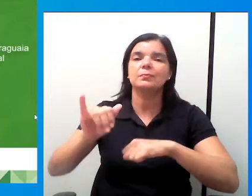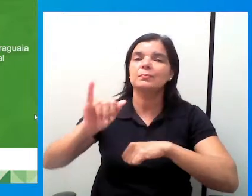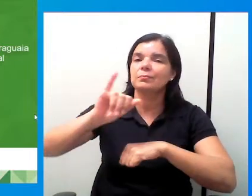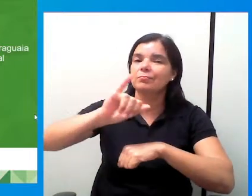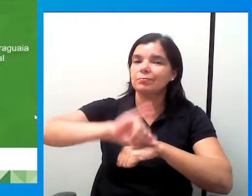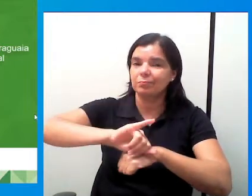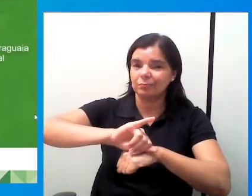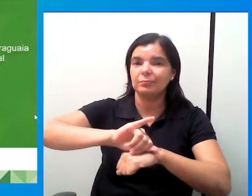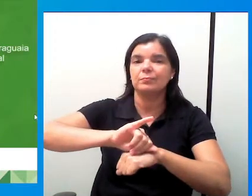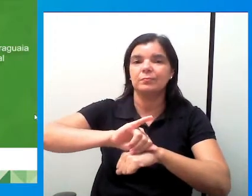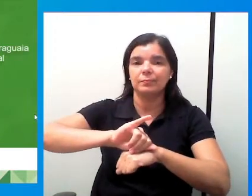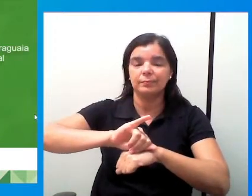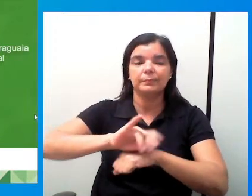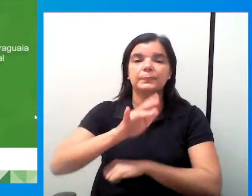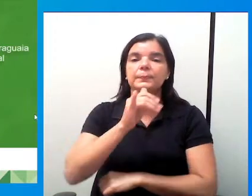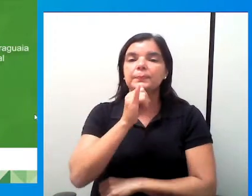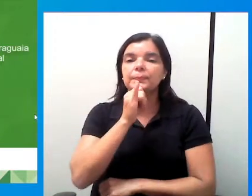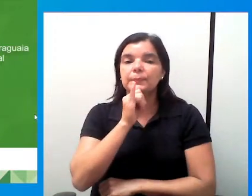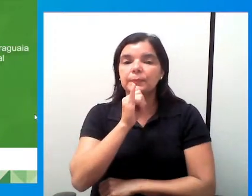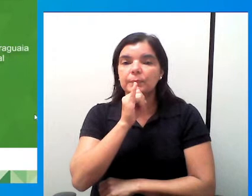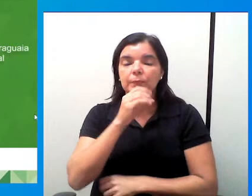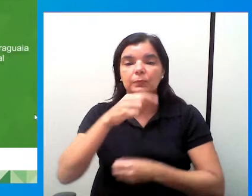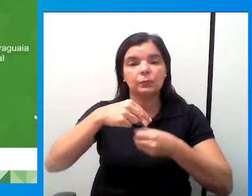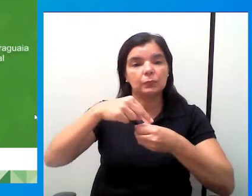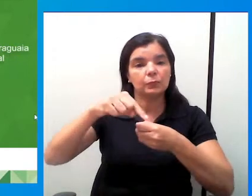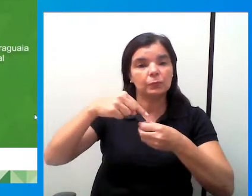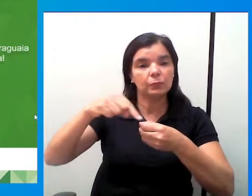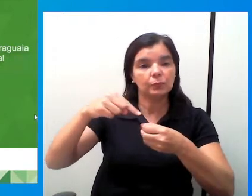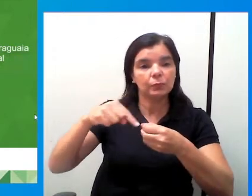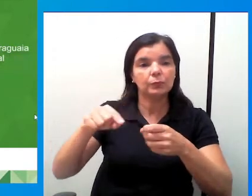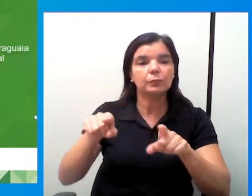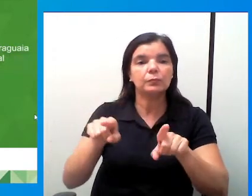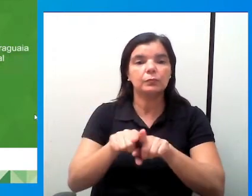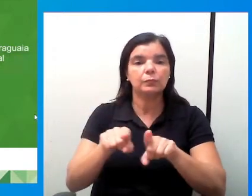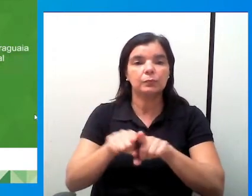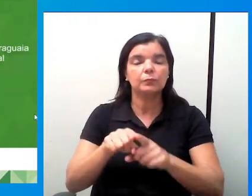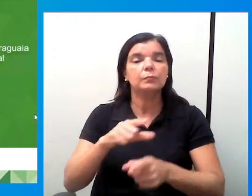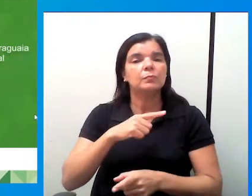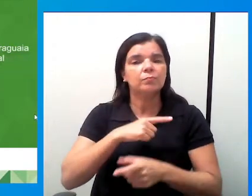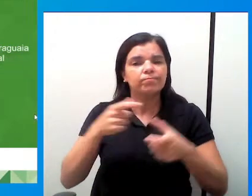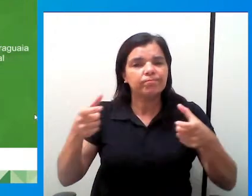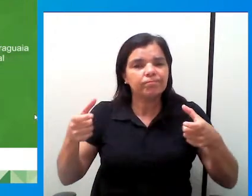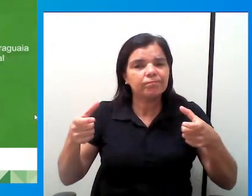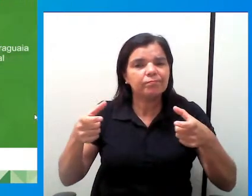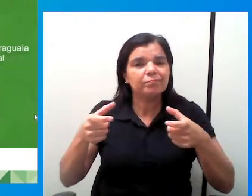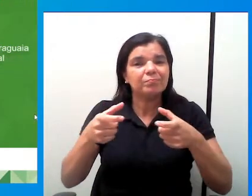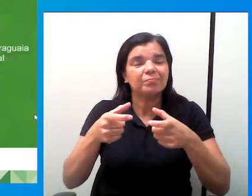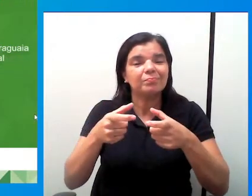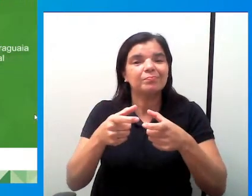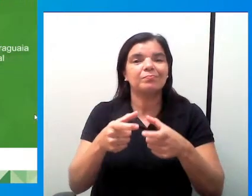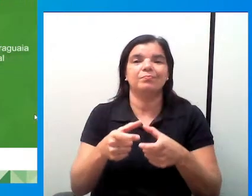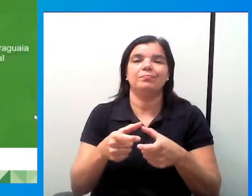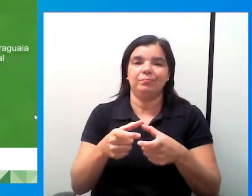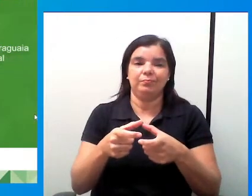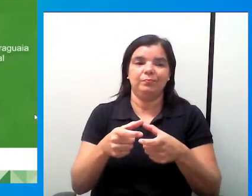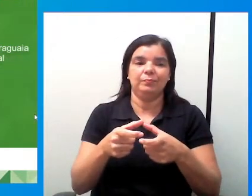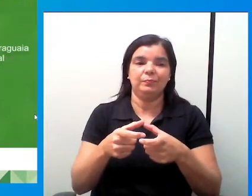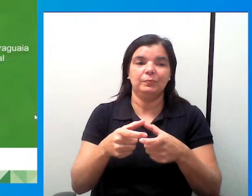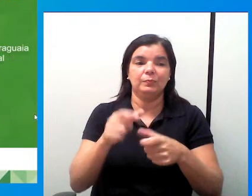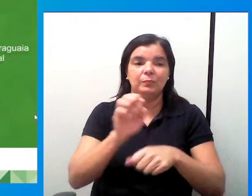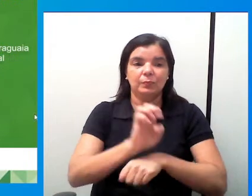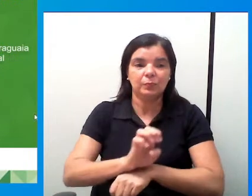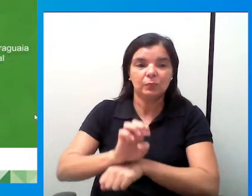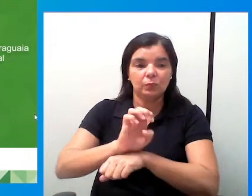temos, por exemplo, um município, que é o município de Brejo, que tem o menor IDH do estado. É um município